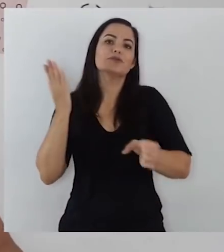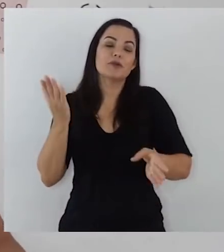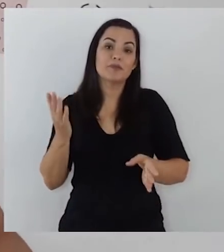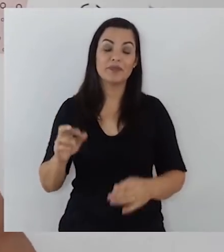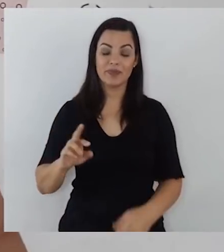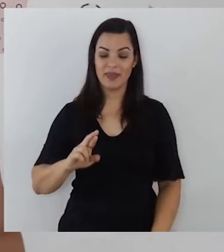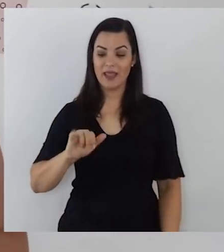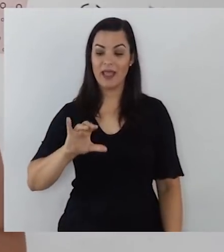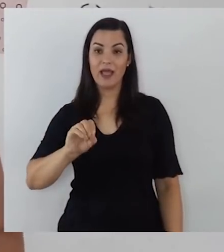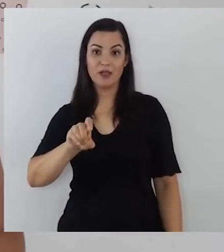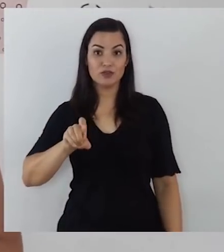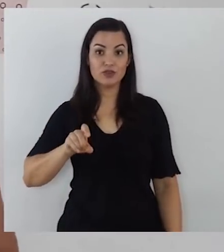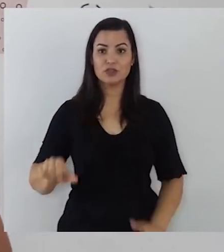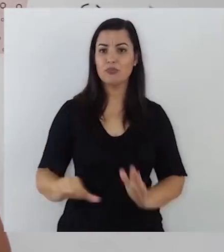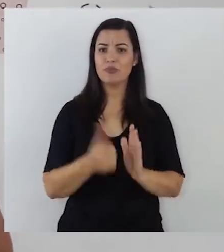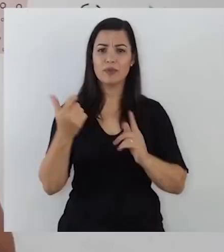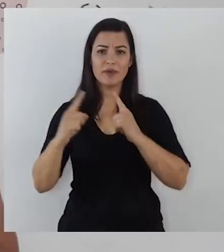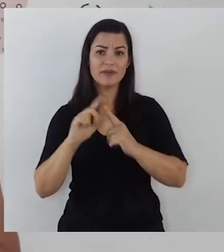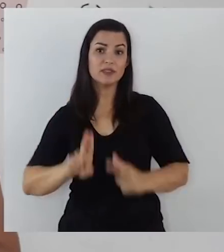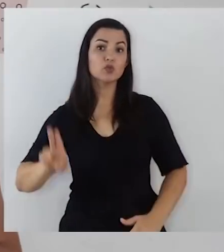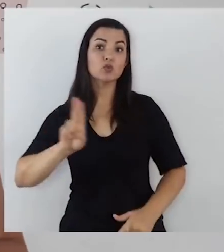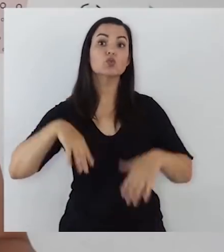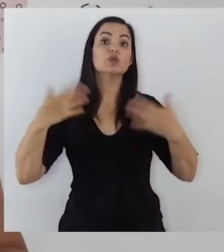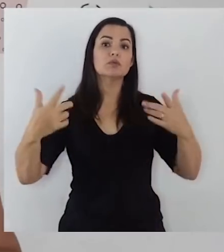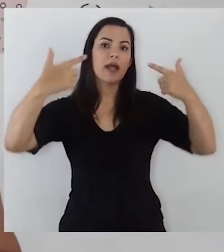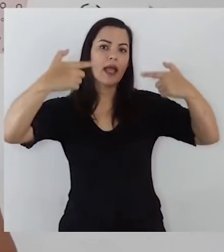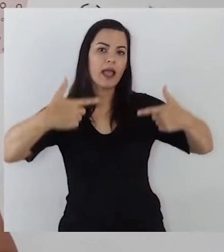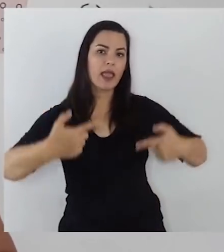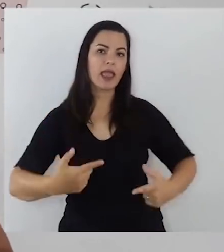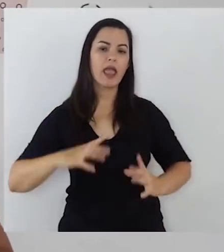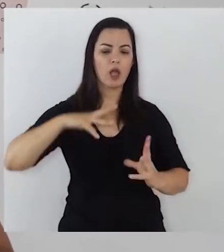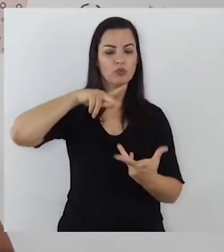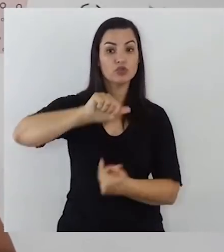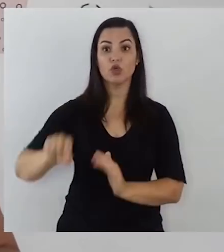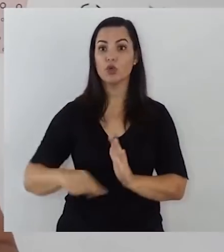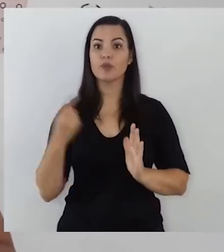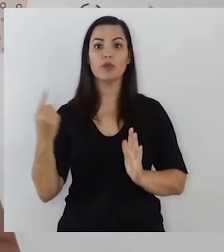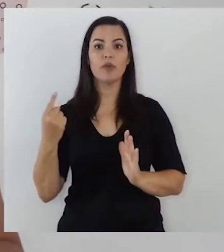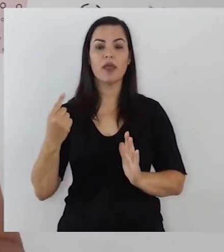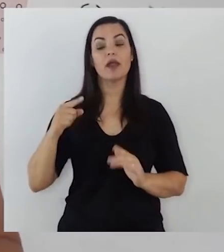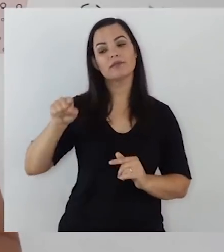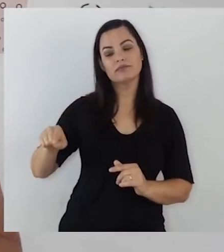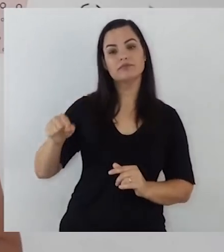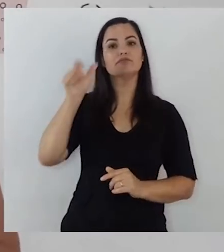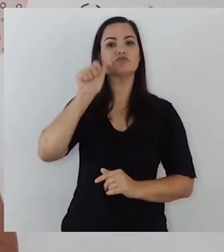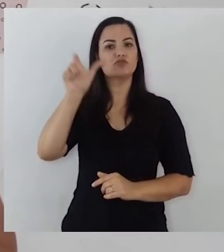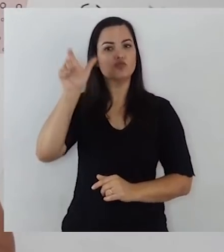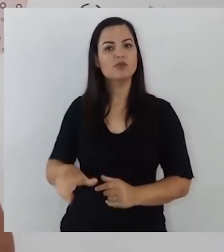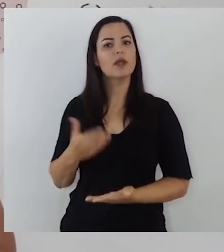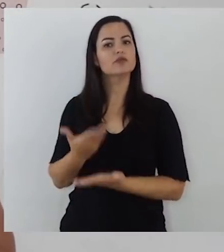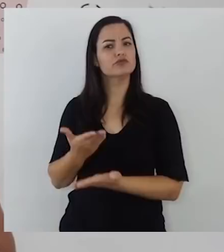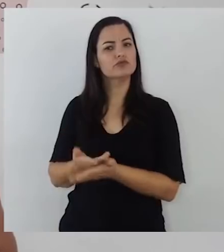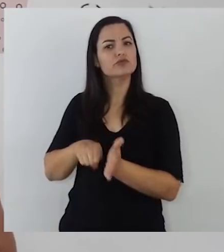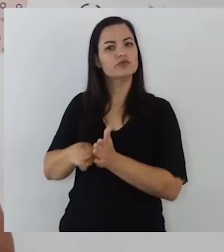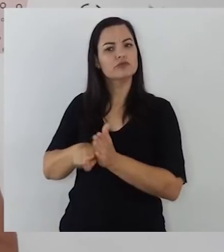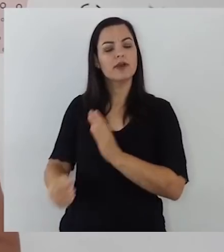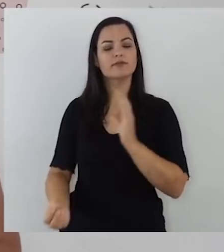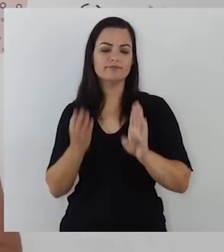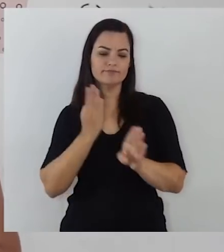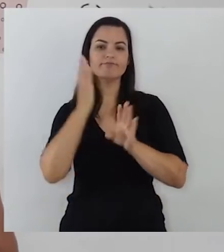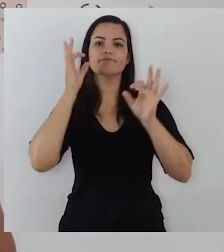pela primeira vez durante a Primeira Guerra Mundial. Então, foi a partir dos estudos dela que essa descoberta ela foi feita. Então, olha